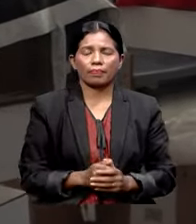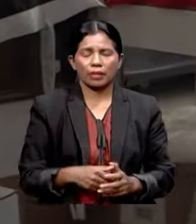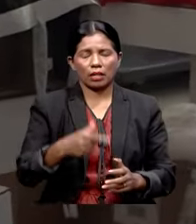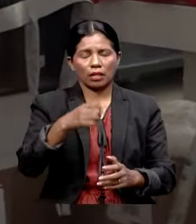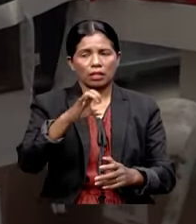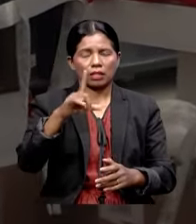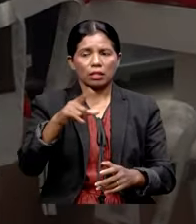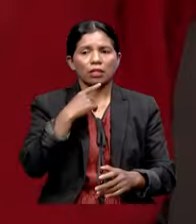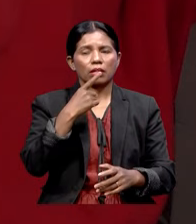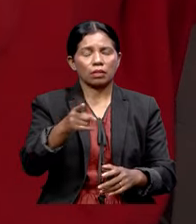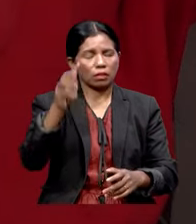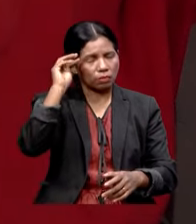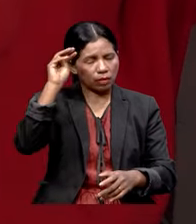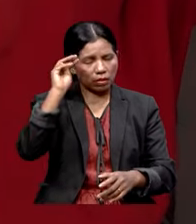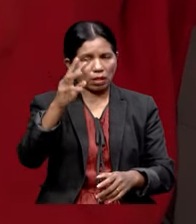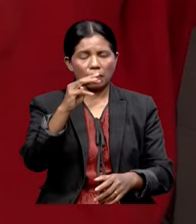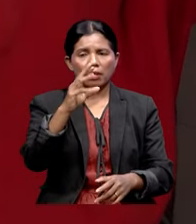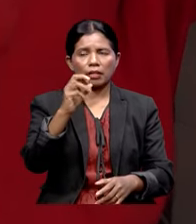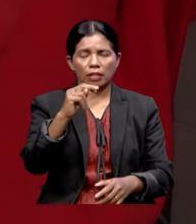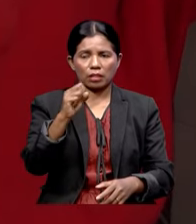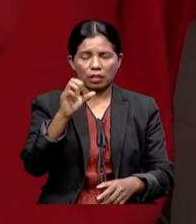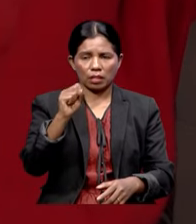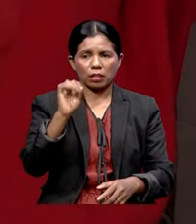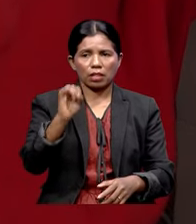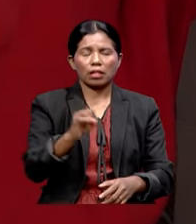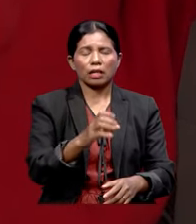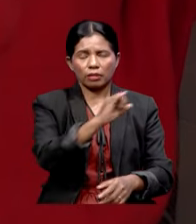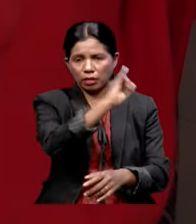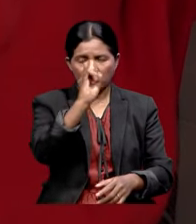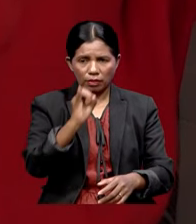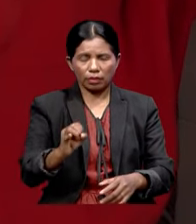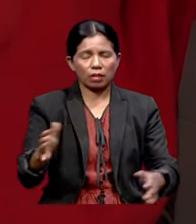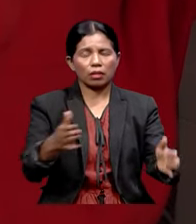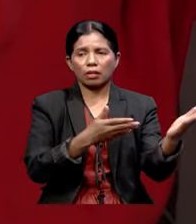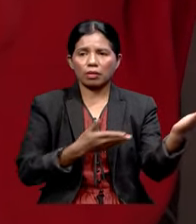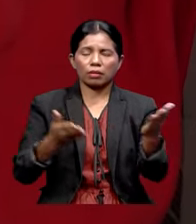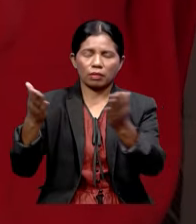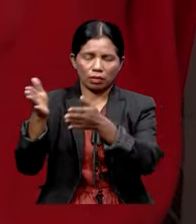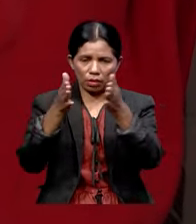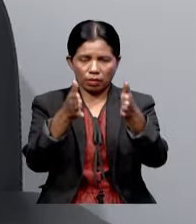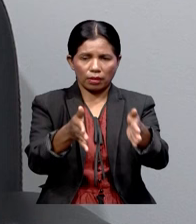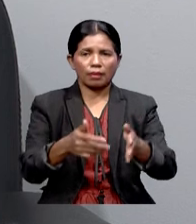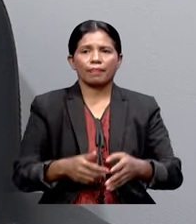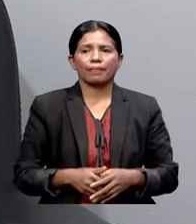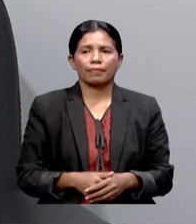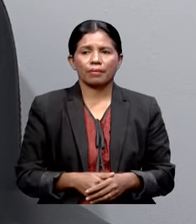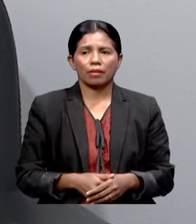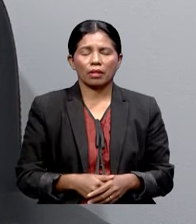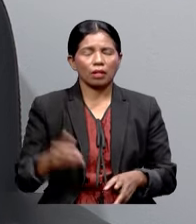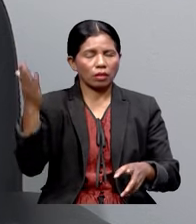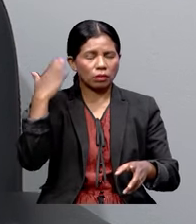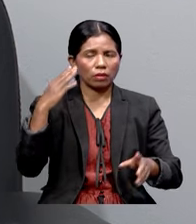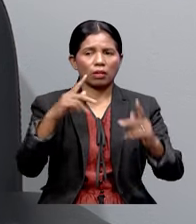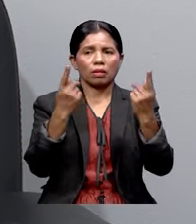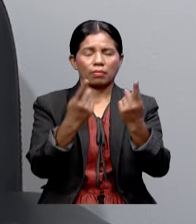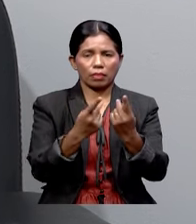ansoro prefere para o Ministério Solidariedade Social, a tu identifica no Aruma Rodilori ba Halot. Tocobarne, ulo companhia